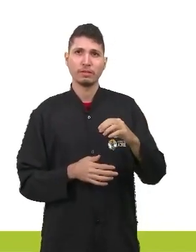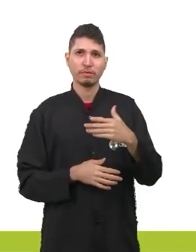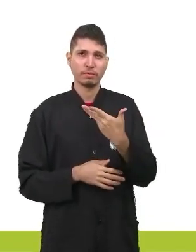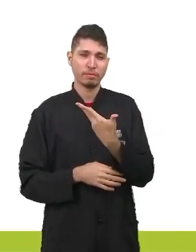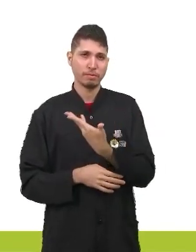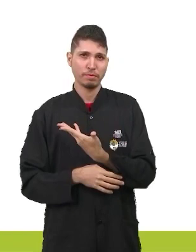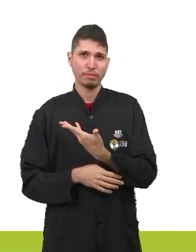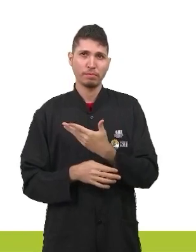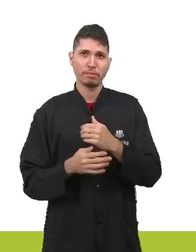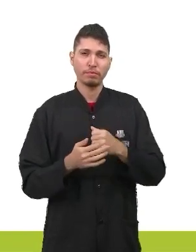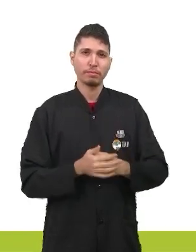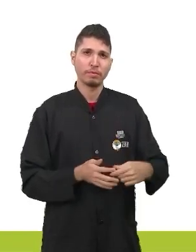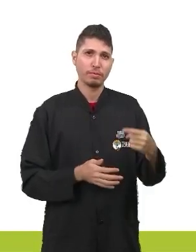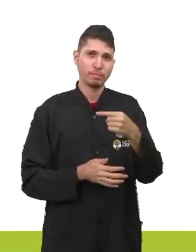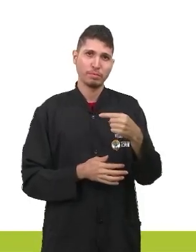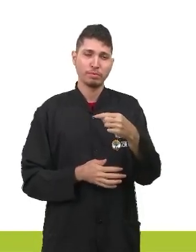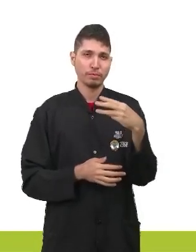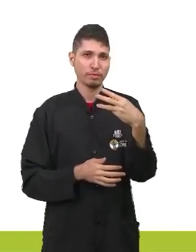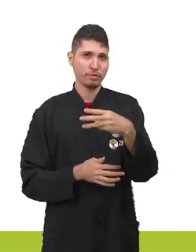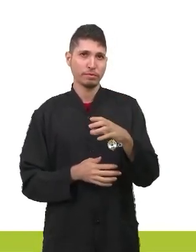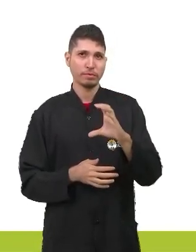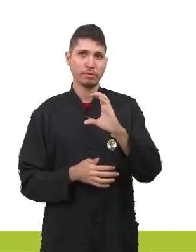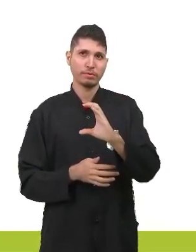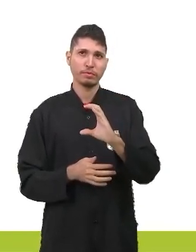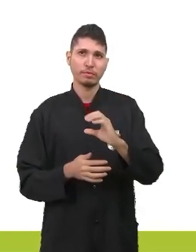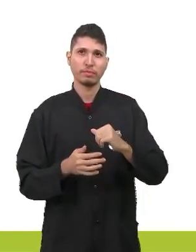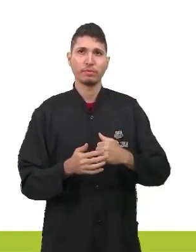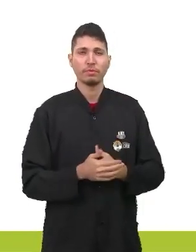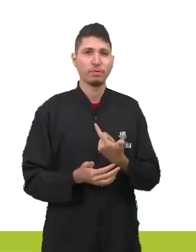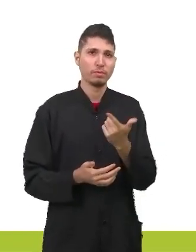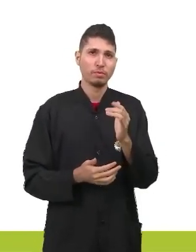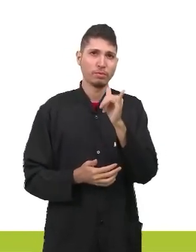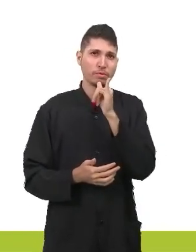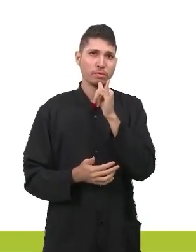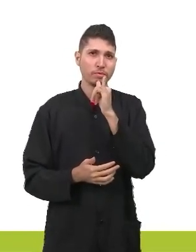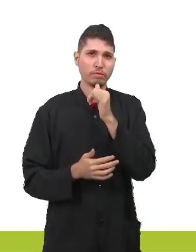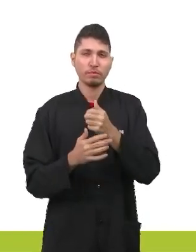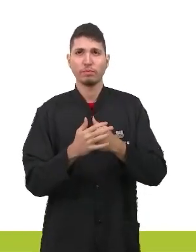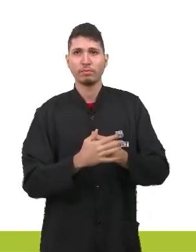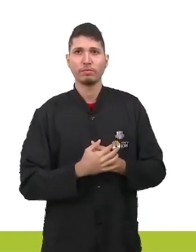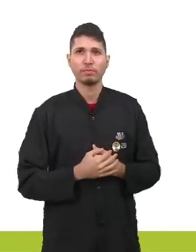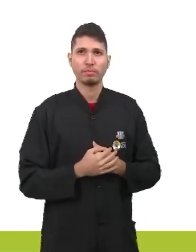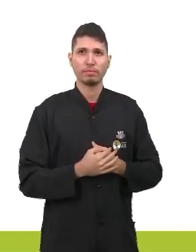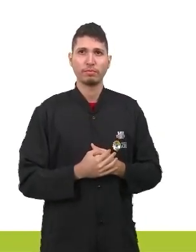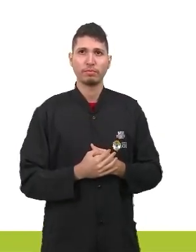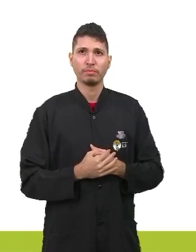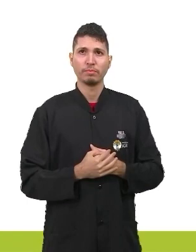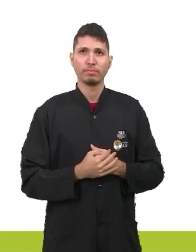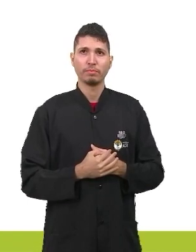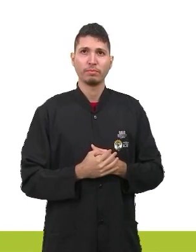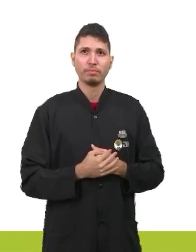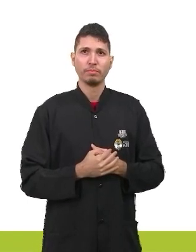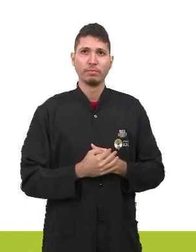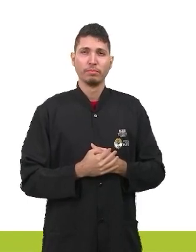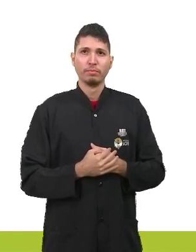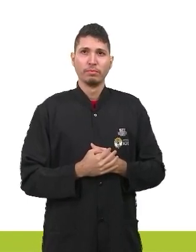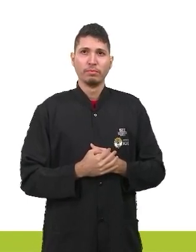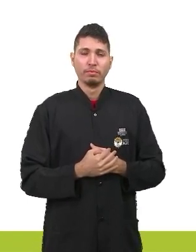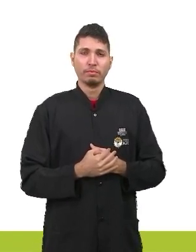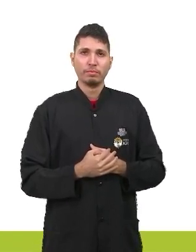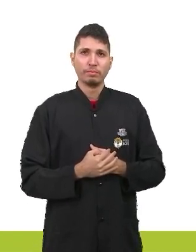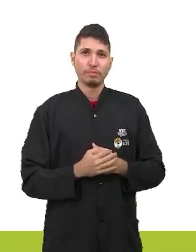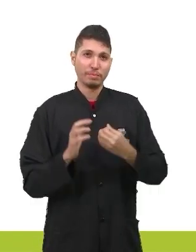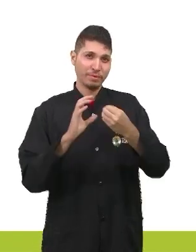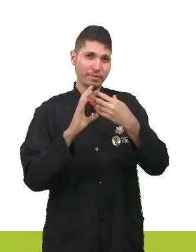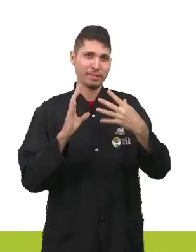termo independente é menos 3, que é o C, tá bom? Mais um exemplo, essa aqui, ó, deu uma misturadinha aqui, para você caracterizar